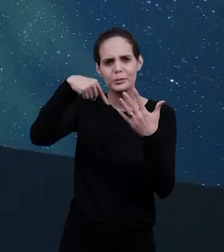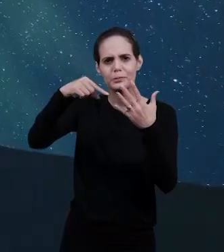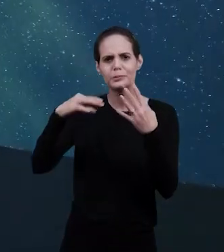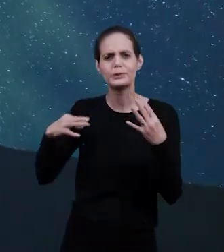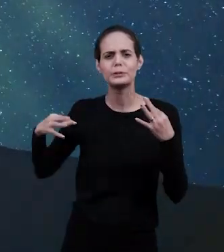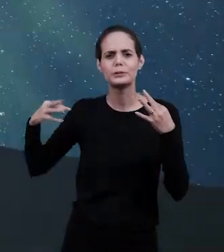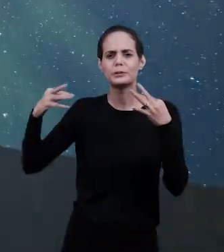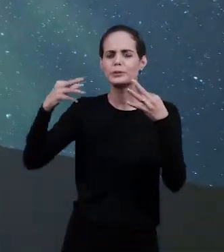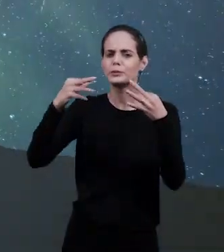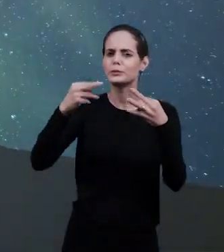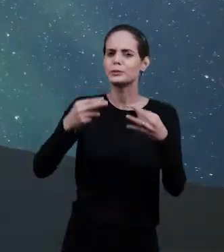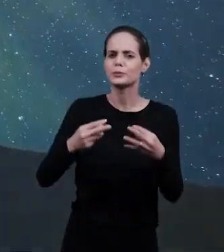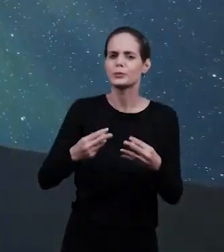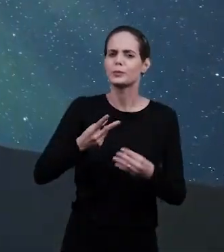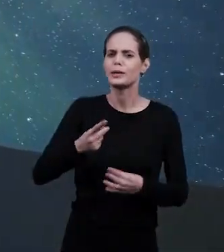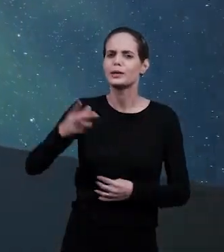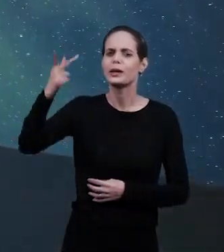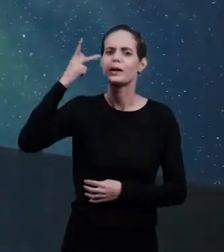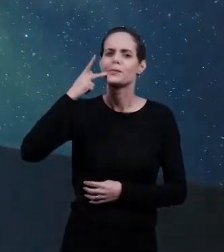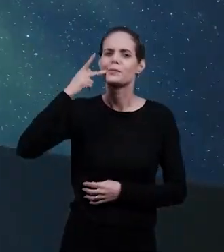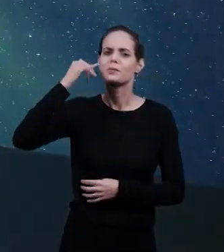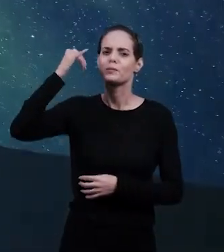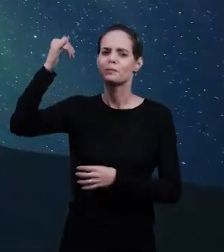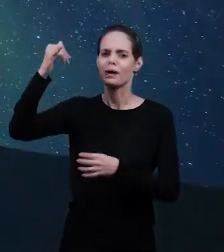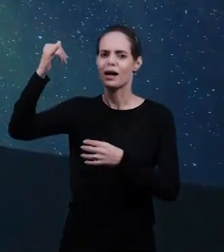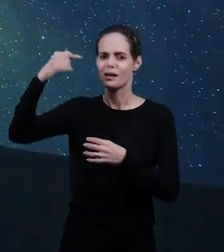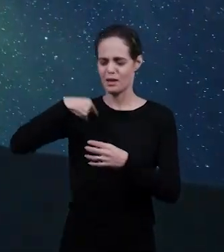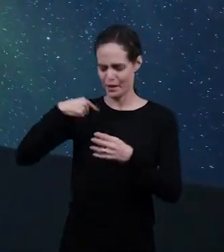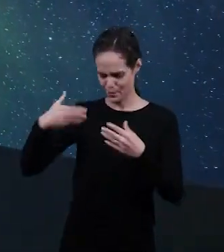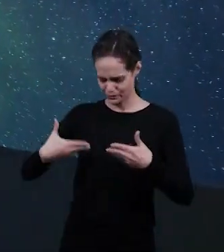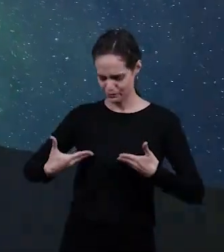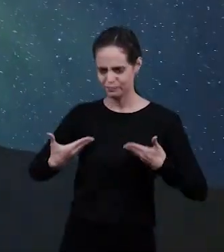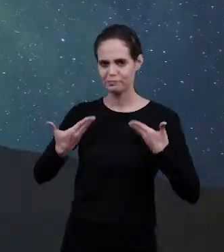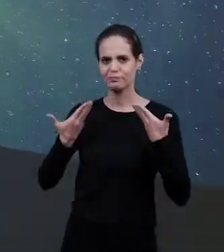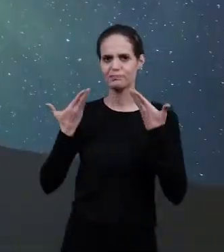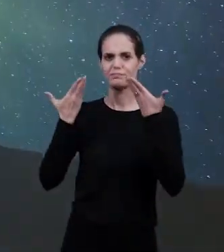tudo é teu. Pai, dispõe de mim.